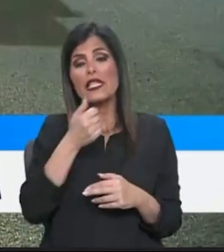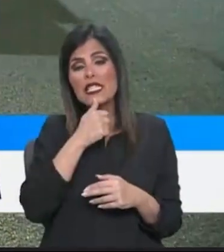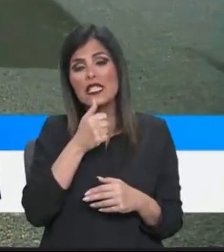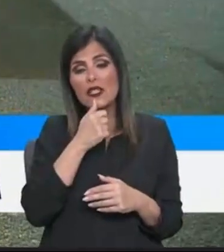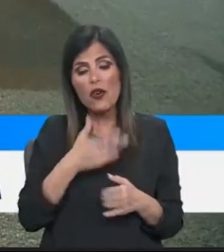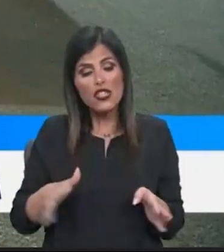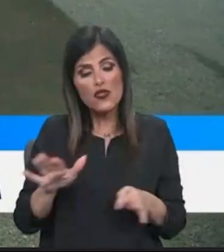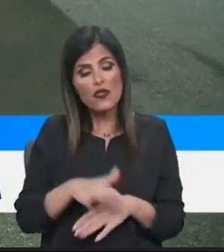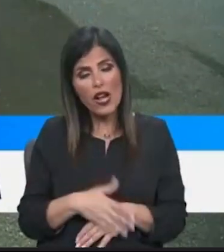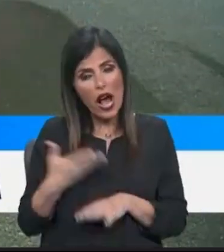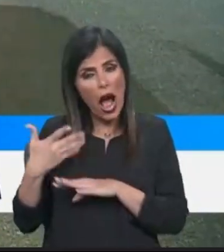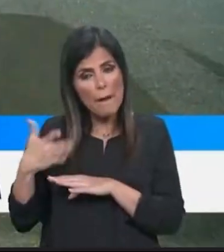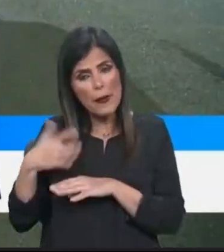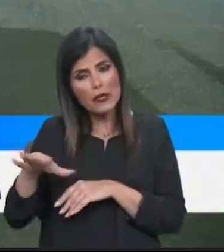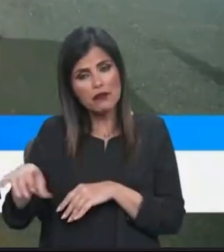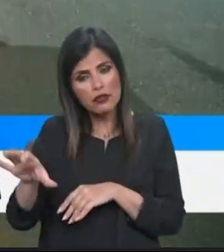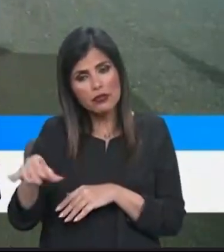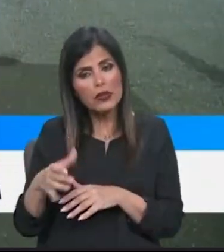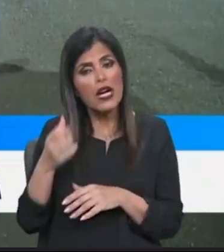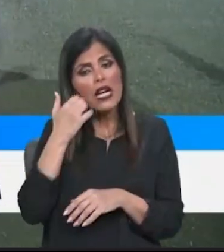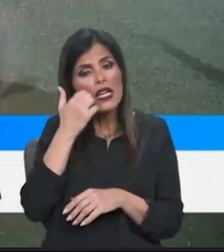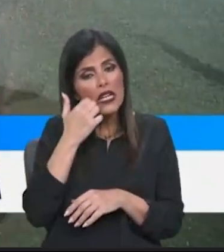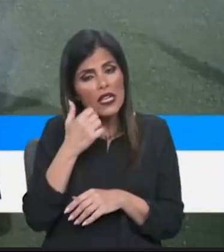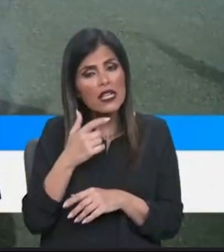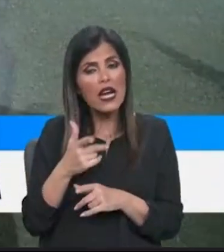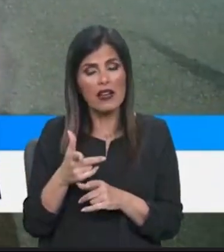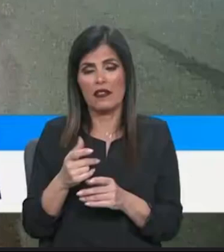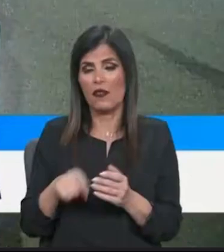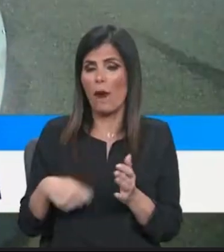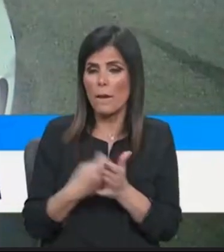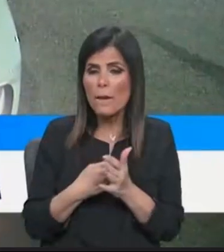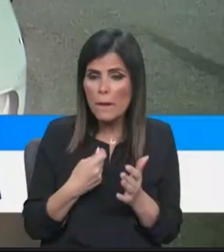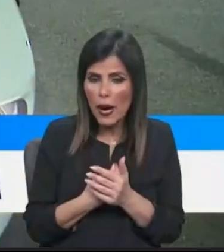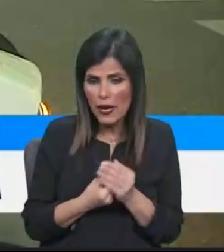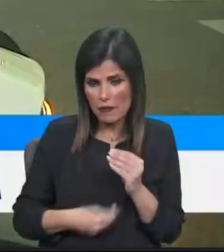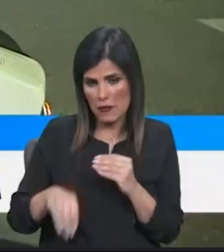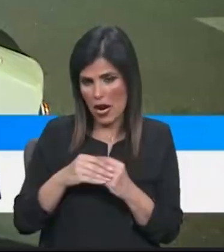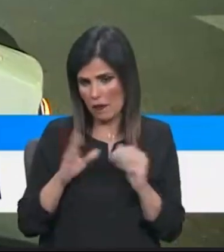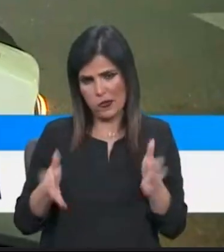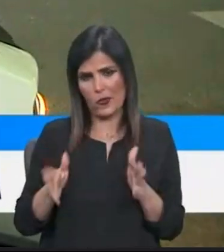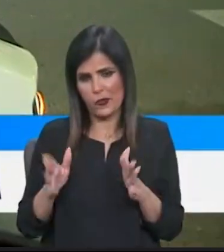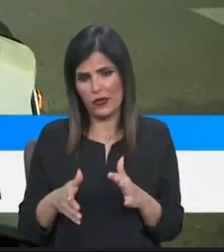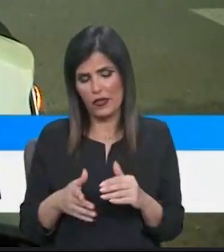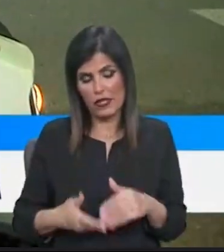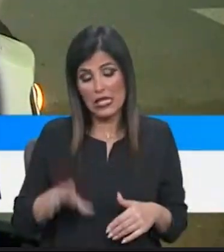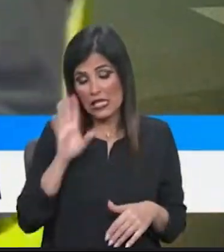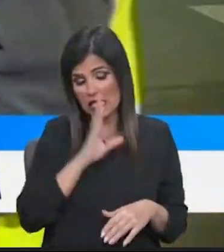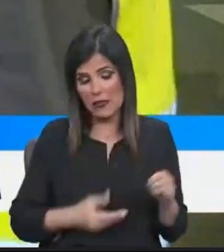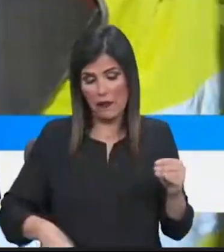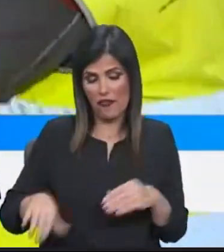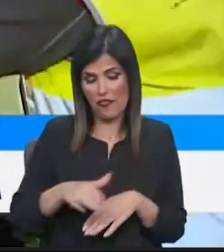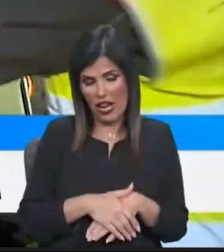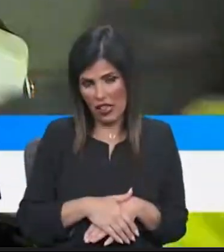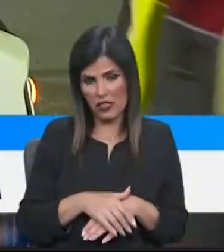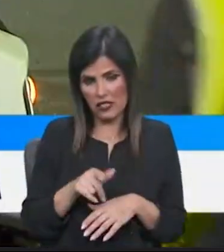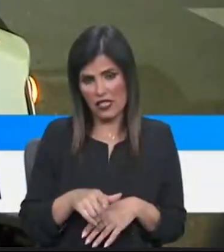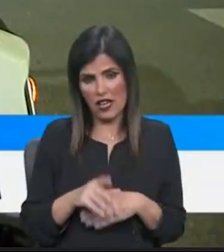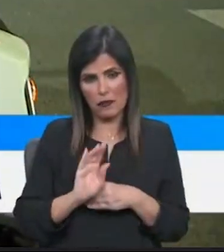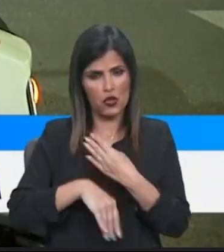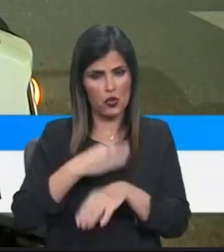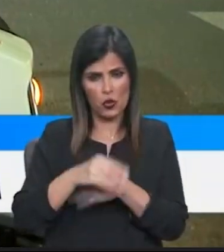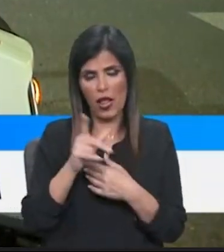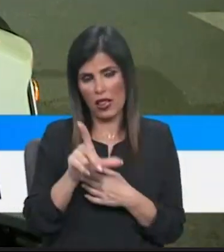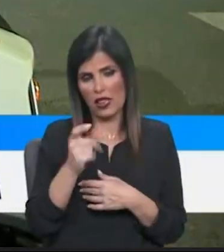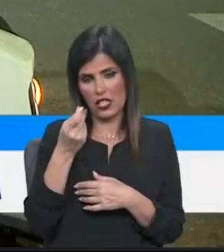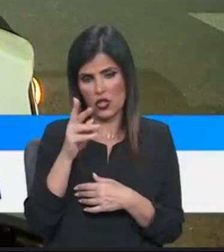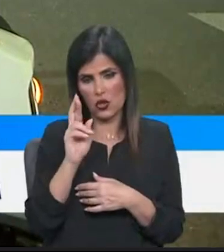sem agravamento na fatura do contribuinte. Ao colocarem estas fraldas, iriam colocar eventualmente nos indiferenciados. O município de